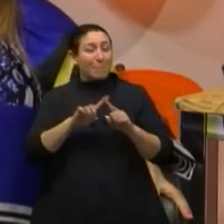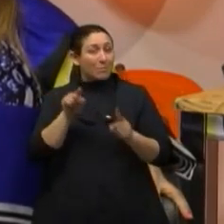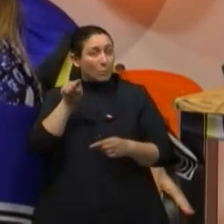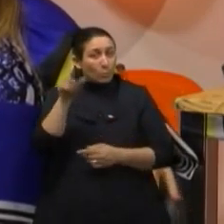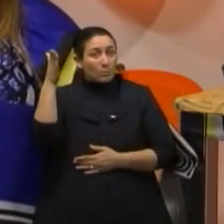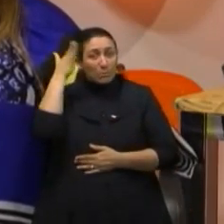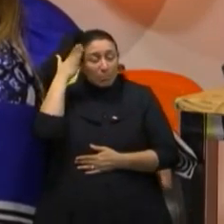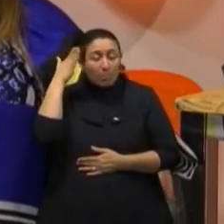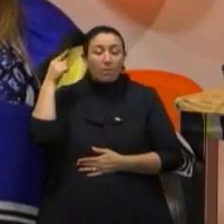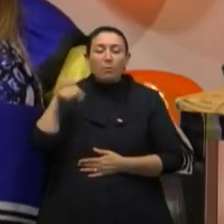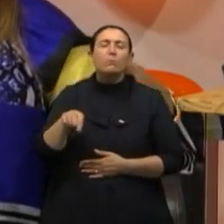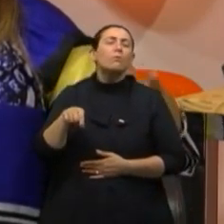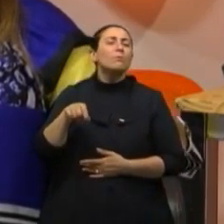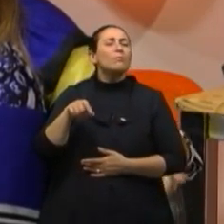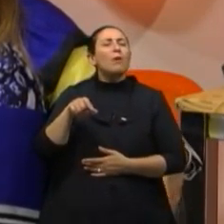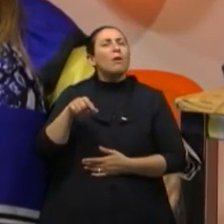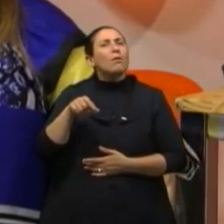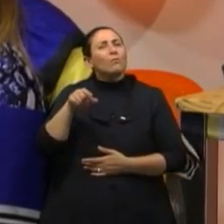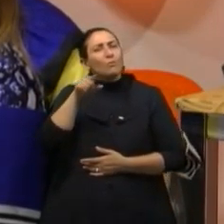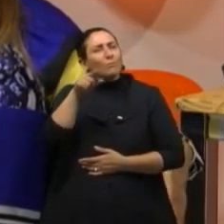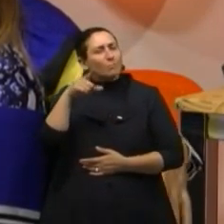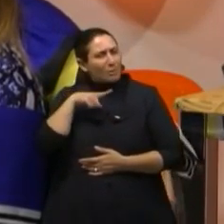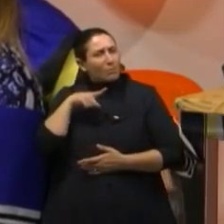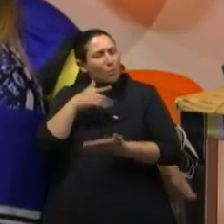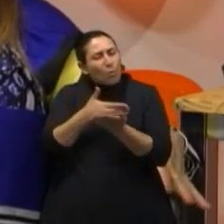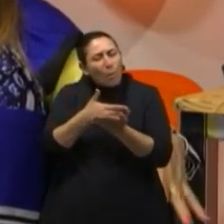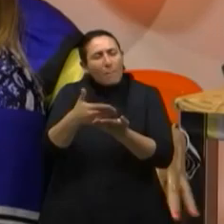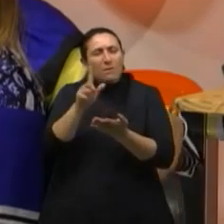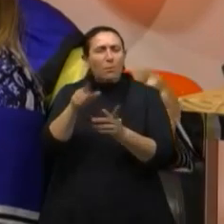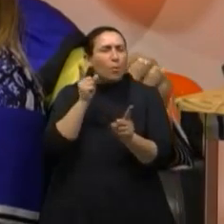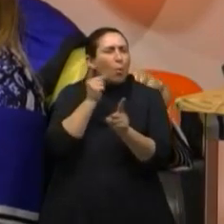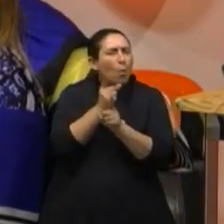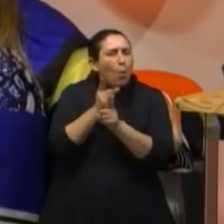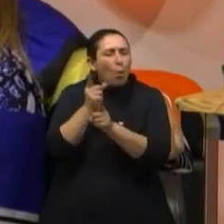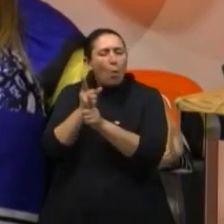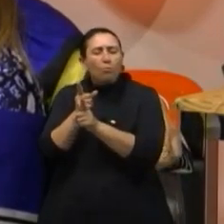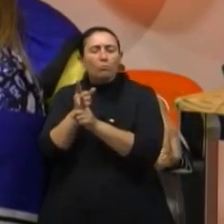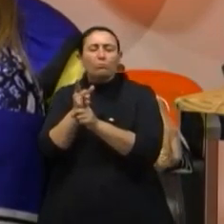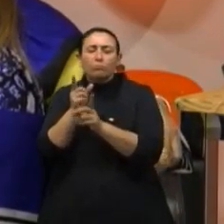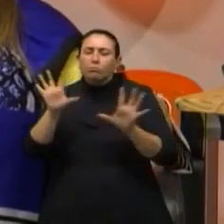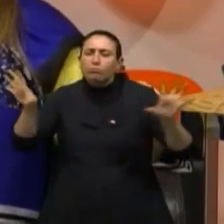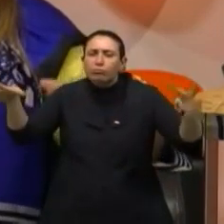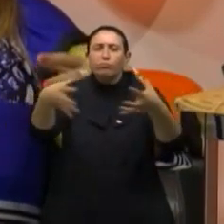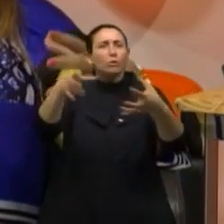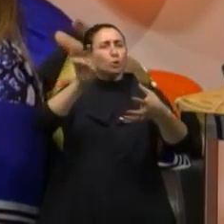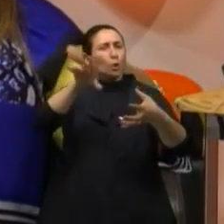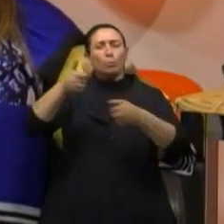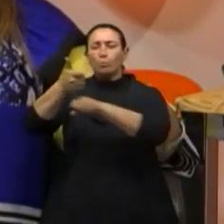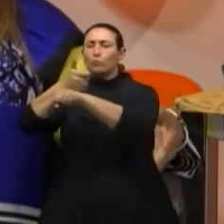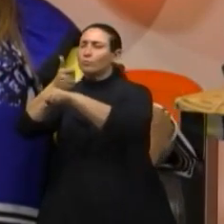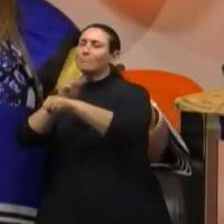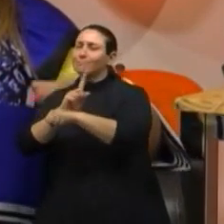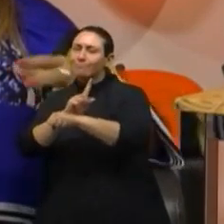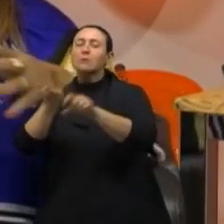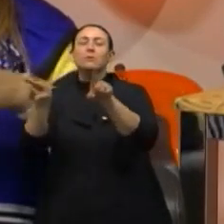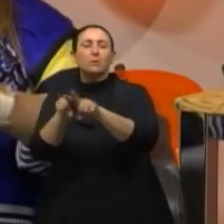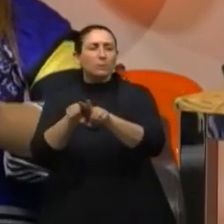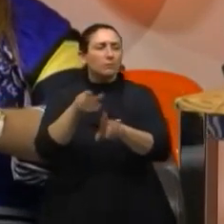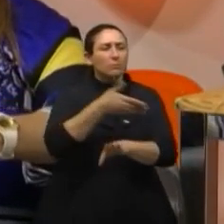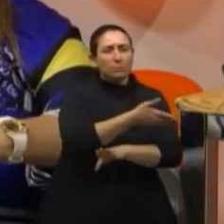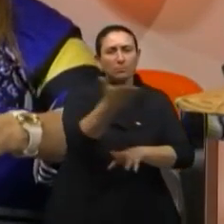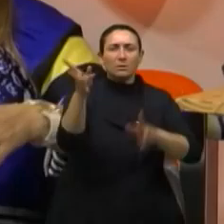isso a gente começa a produzir esses encontros para discussões pro próprio profissional se posicionar porque